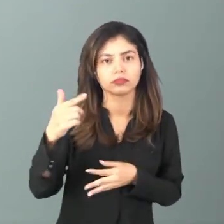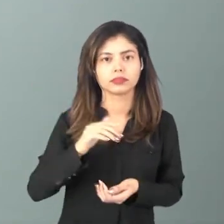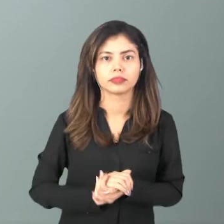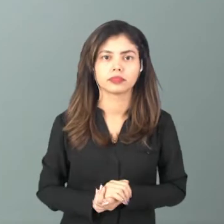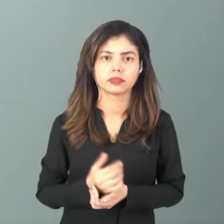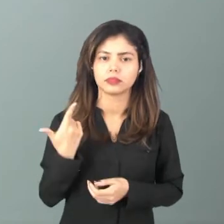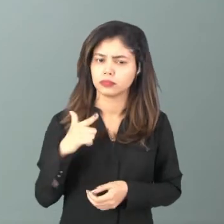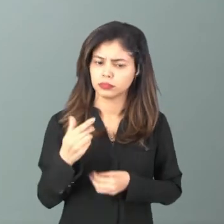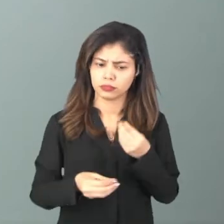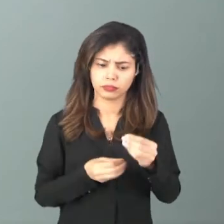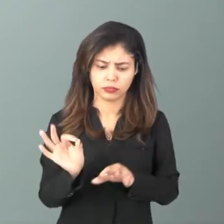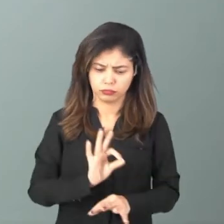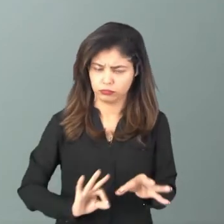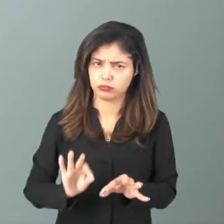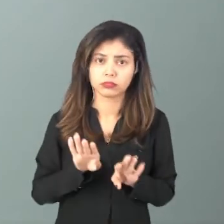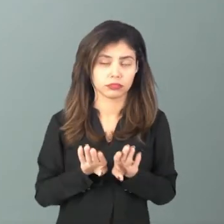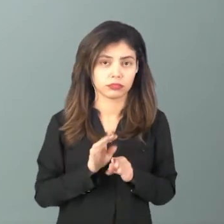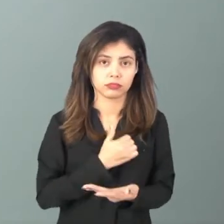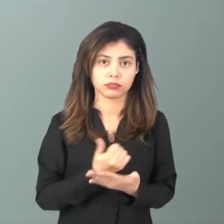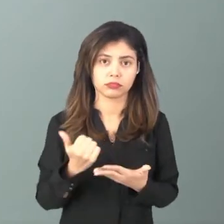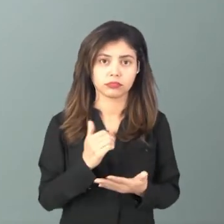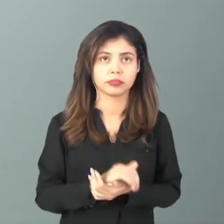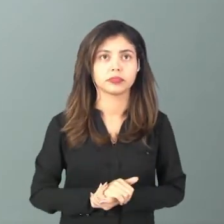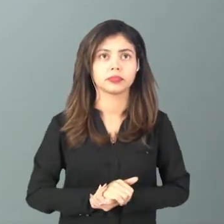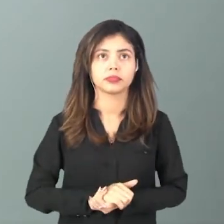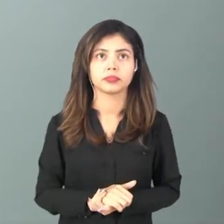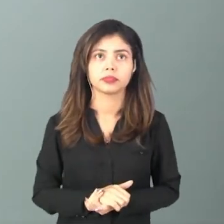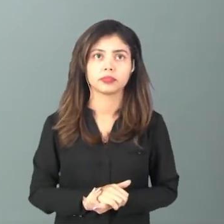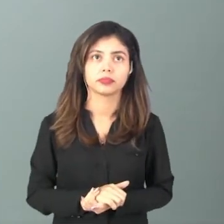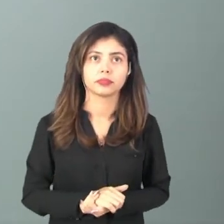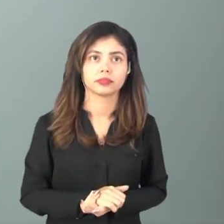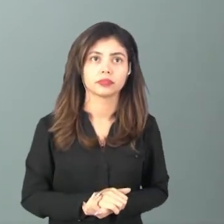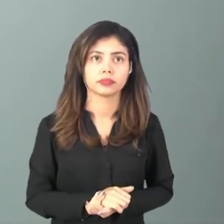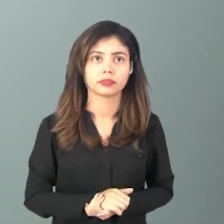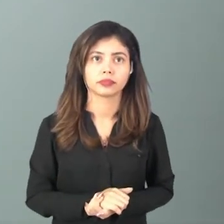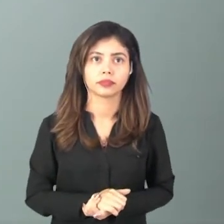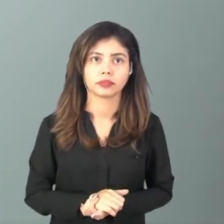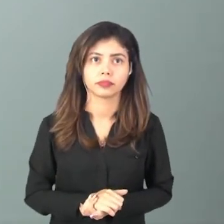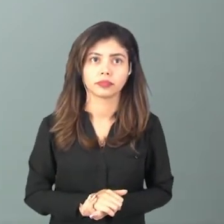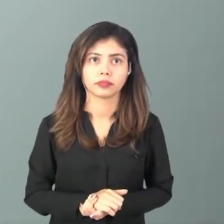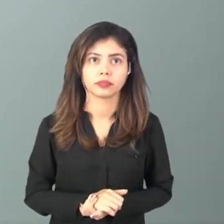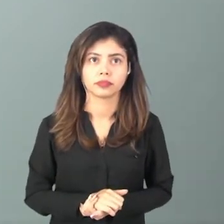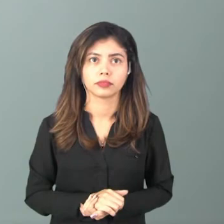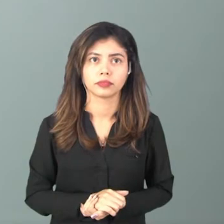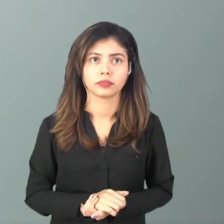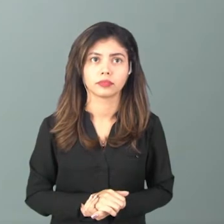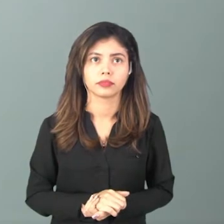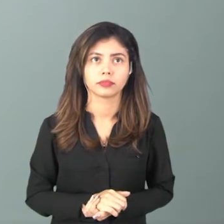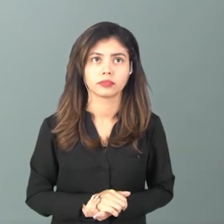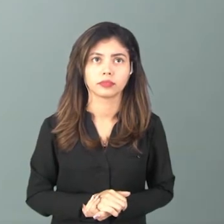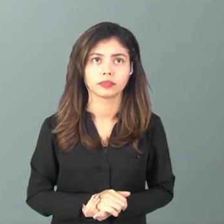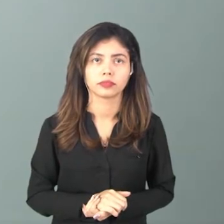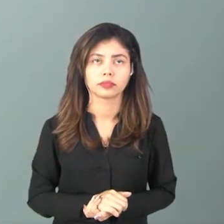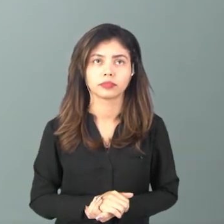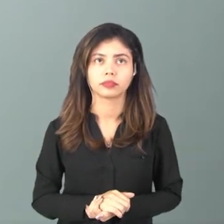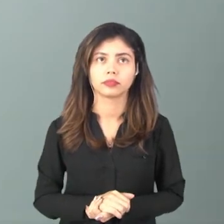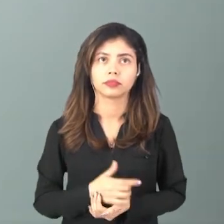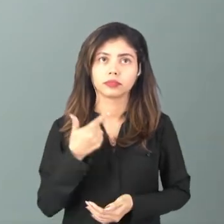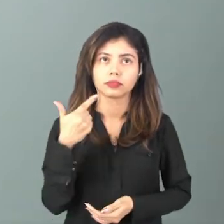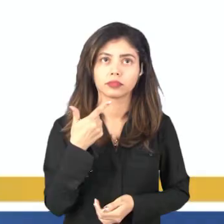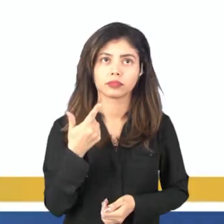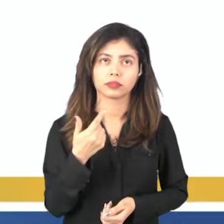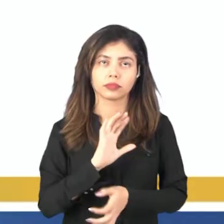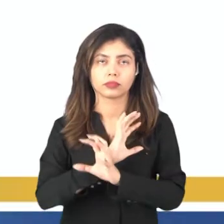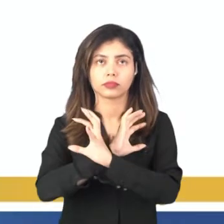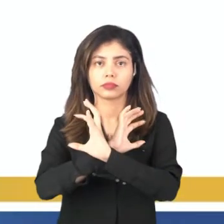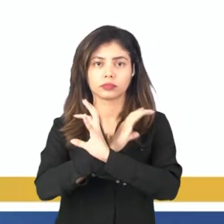eu não vou ter controle sobre essas ações, tá bem? E aí, na questão 2, nós